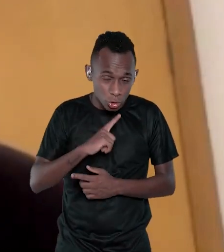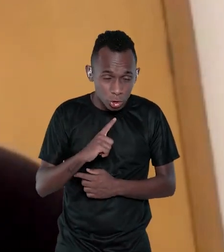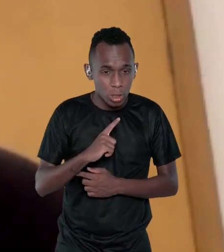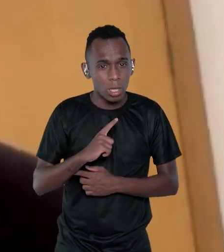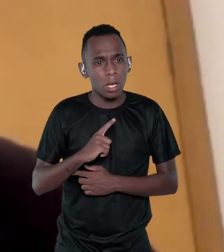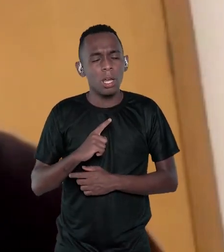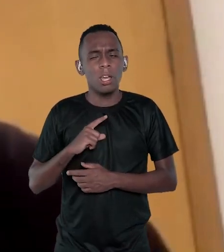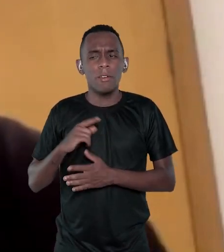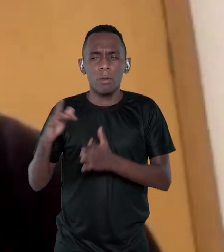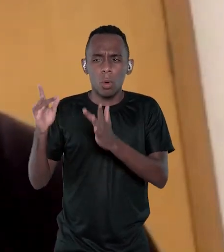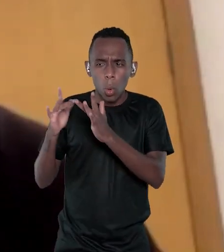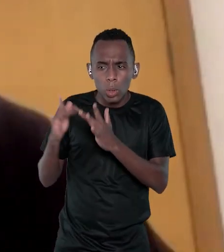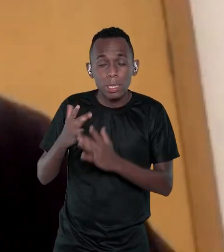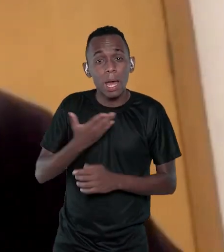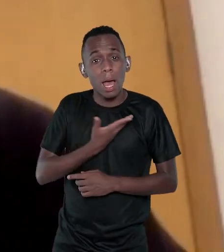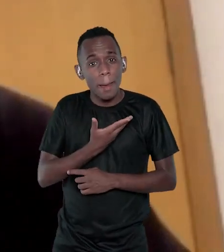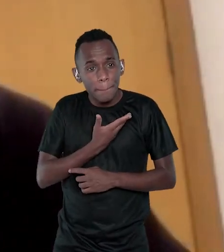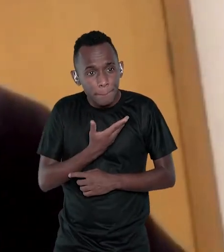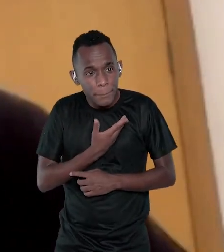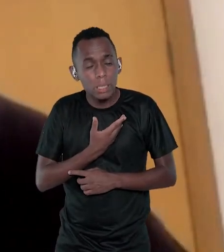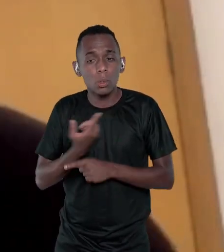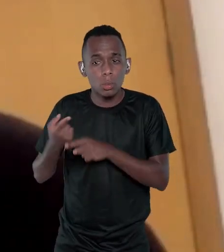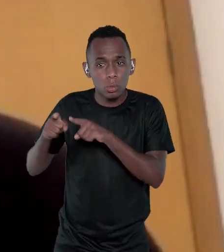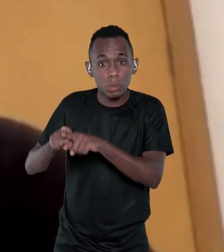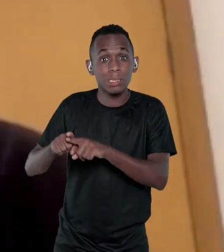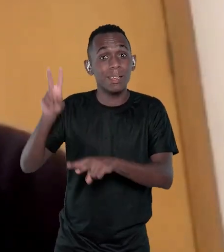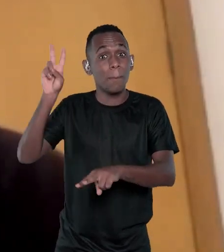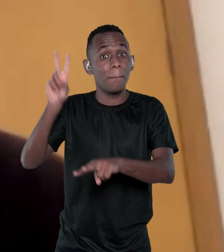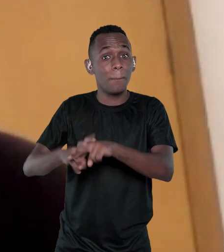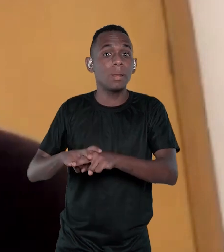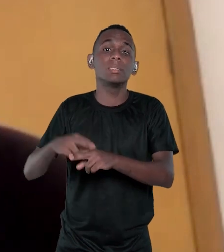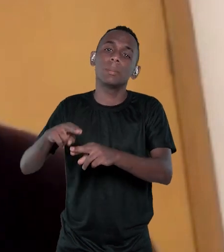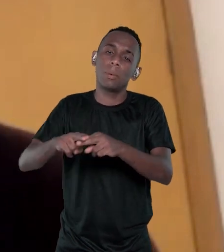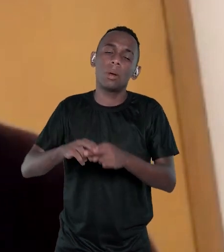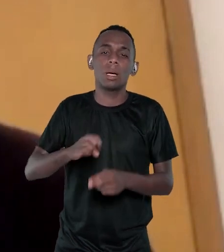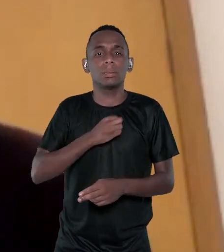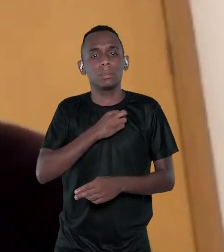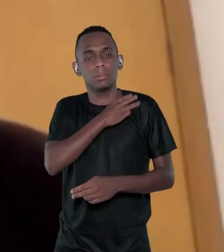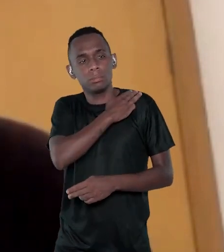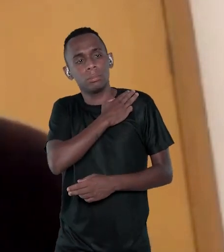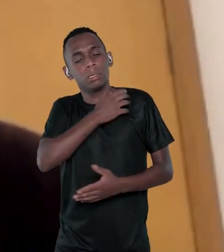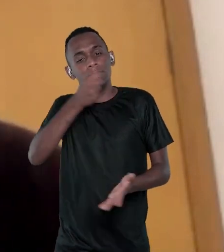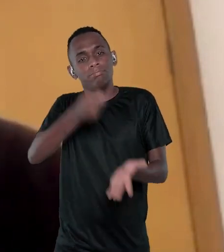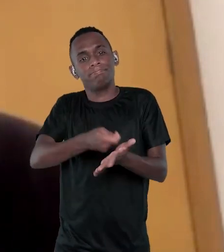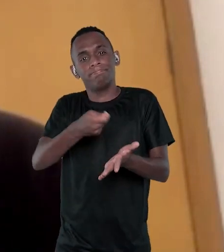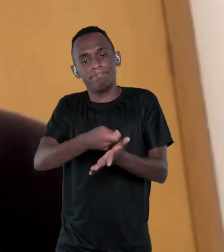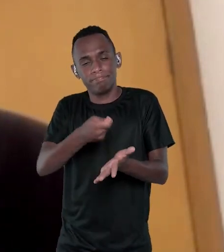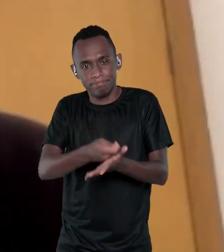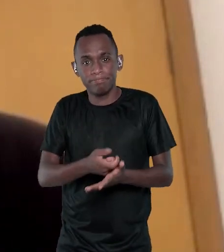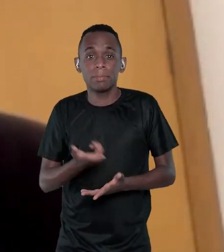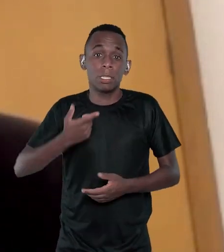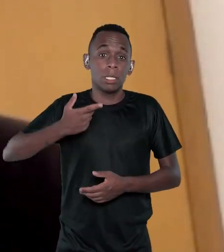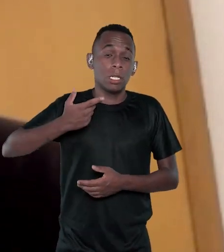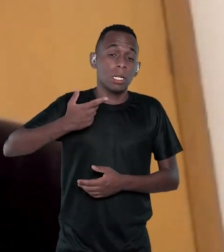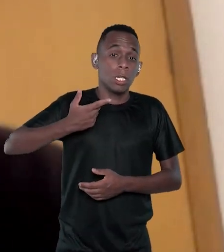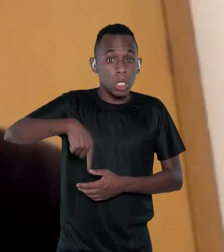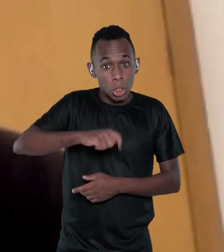espetaculares. Tive muitos colegas que foram presos pela